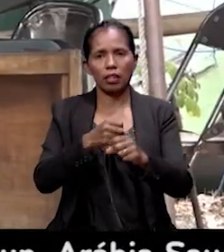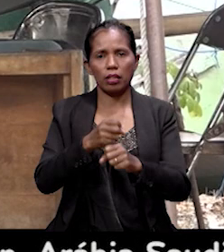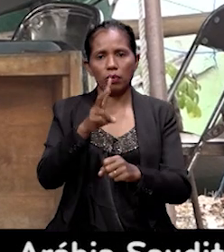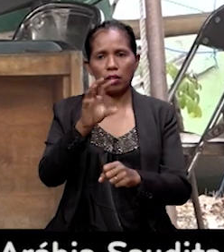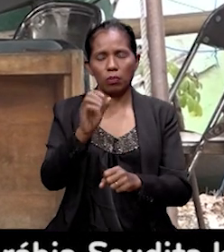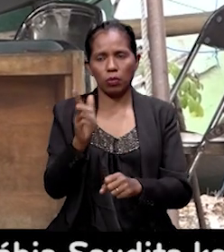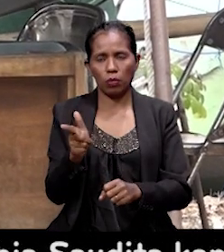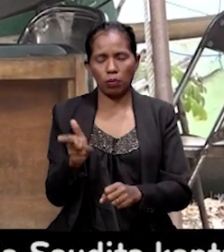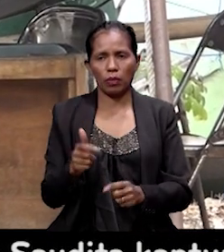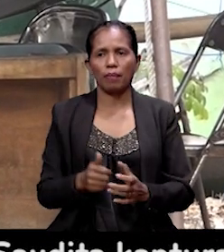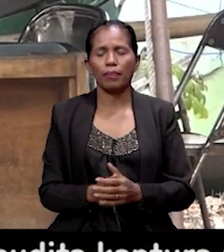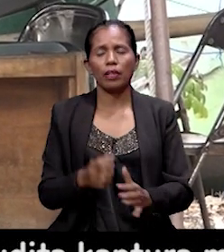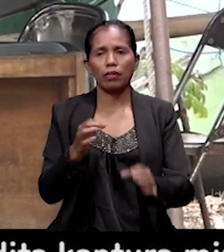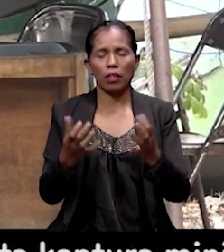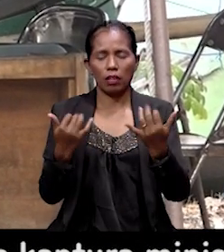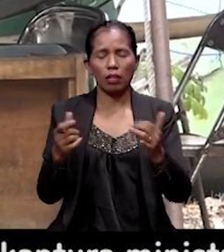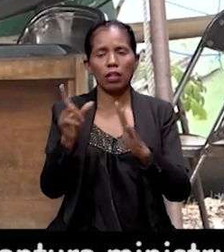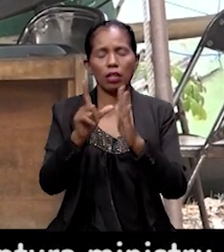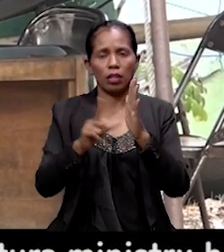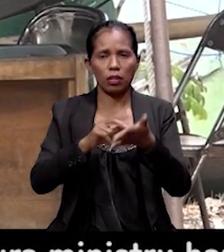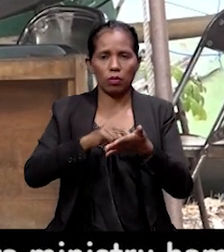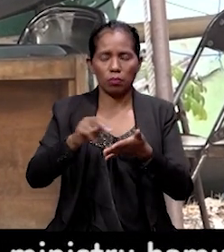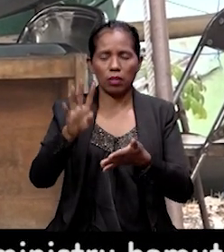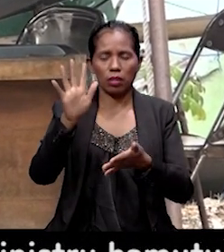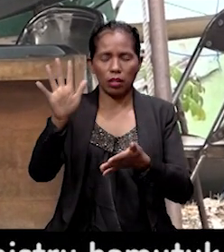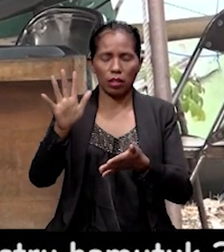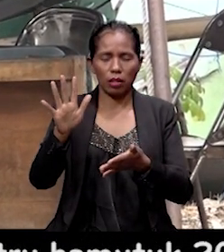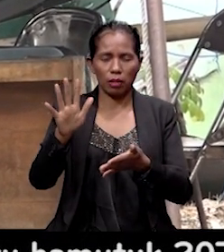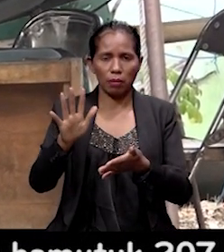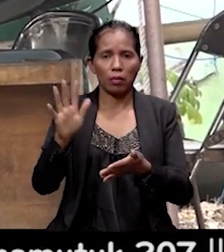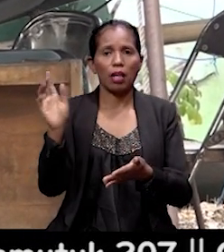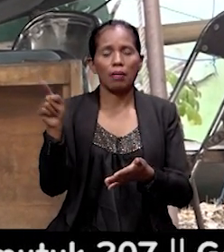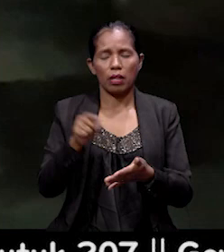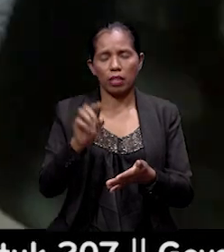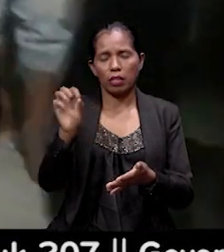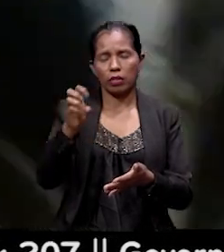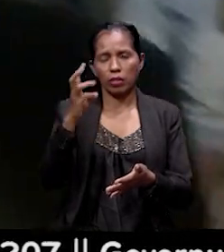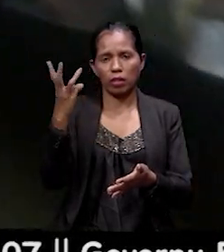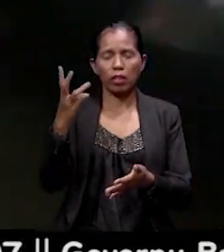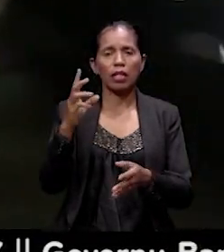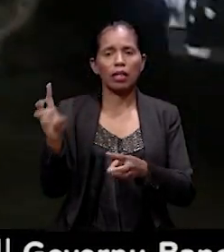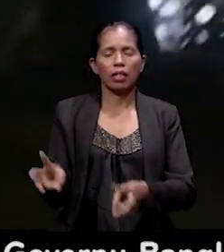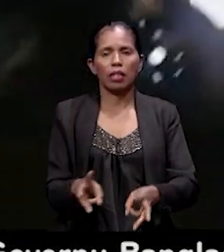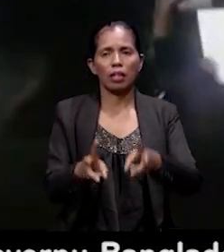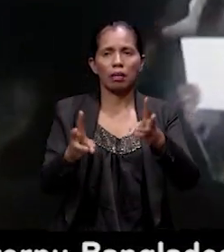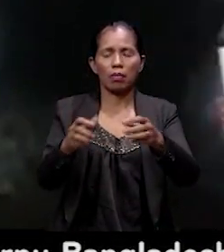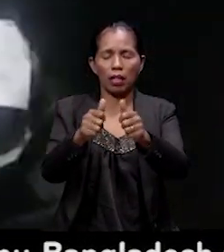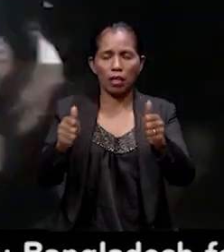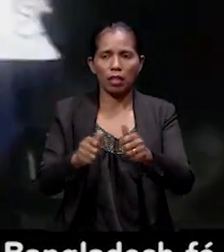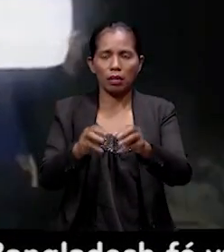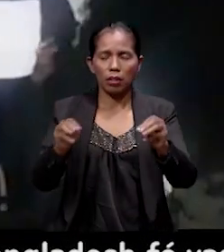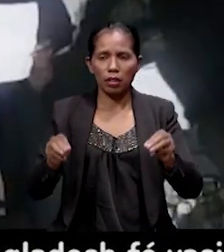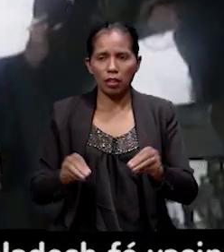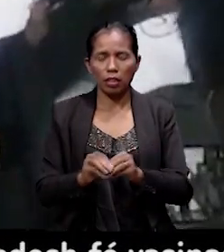Ruanulu. Mas que não é, lei número 5 barra Rinrua Sanusinhito hatudu dalam ba arte marcial sira hanesan ikatan kera